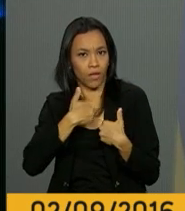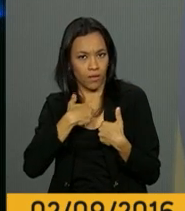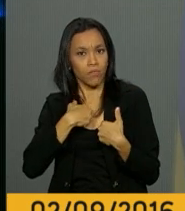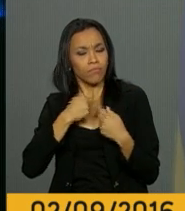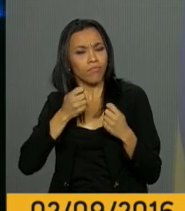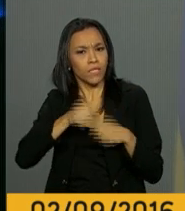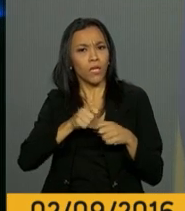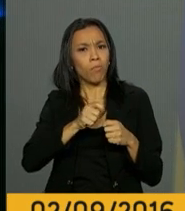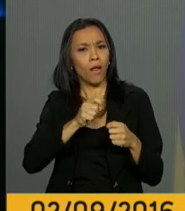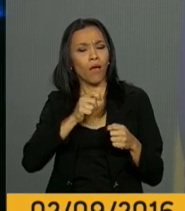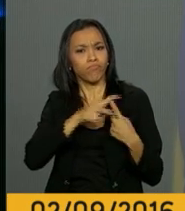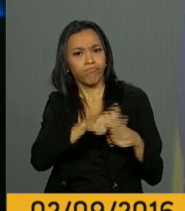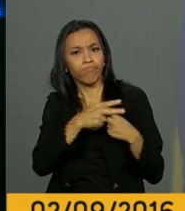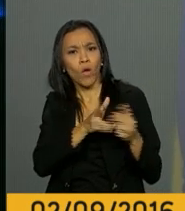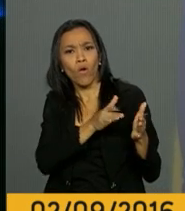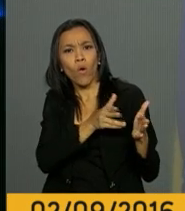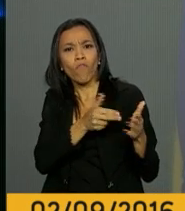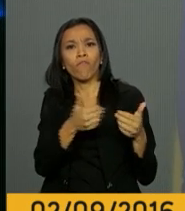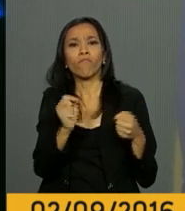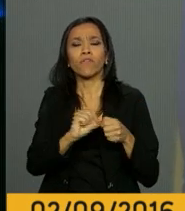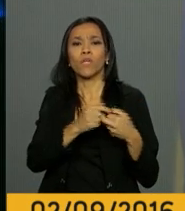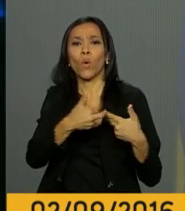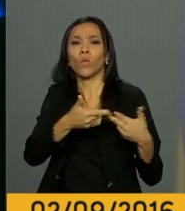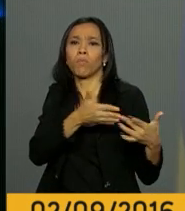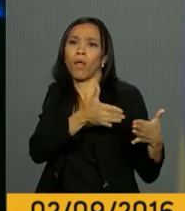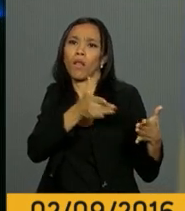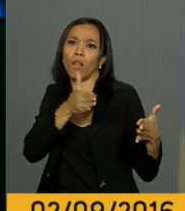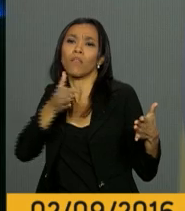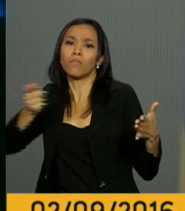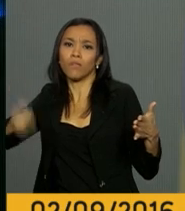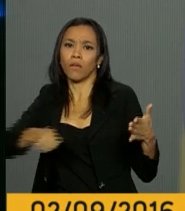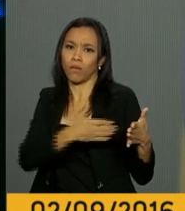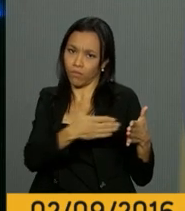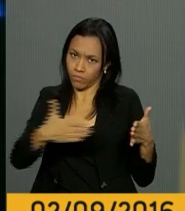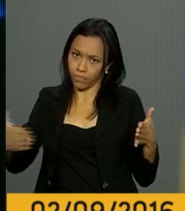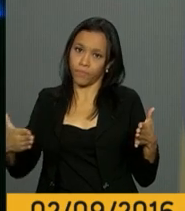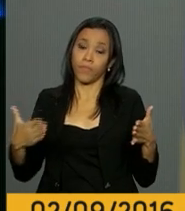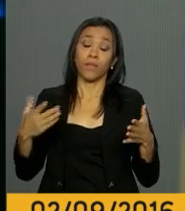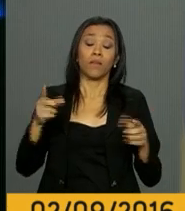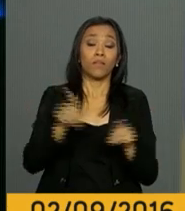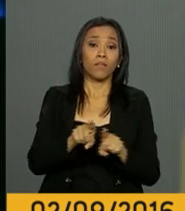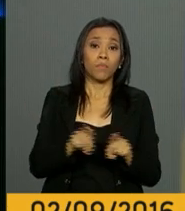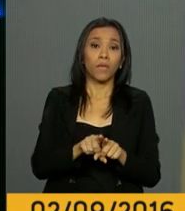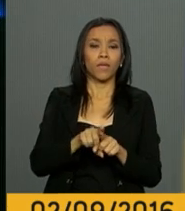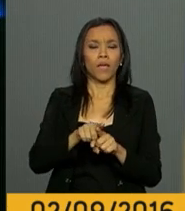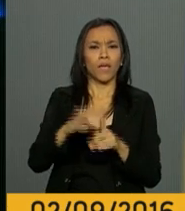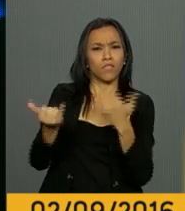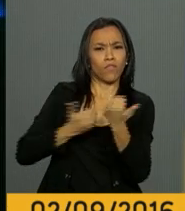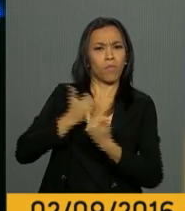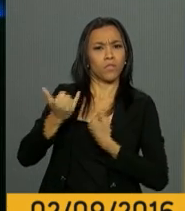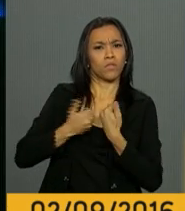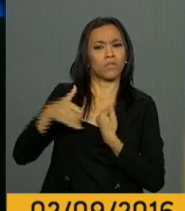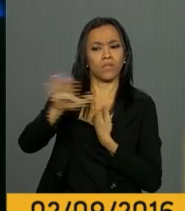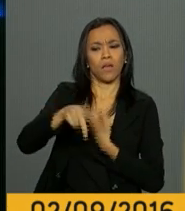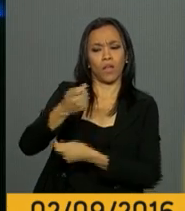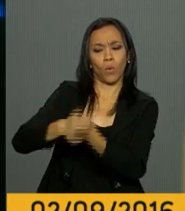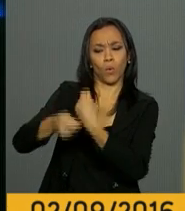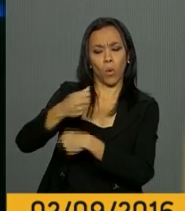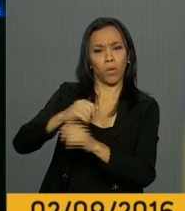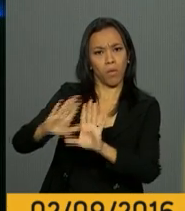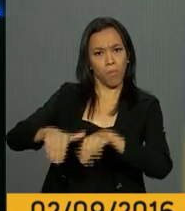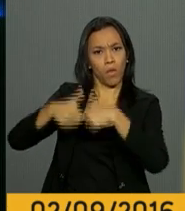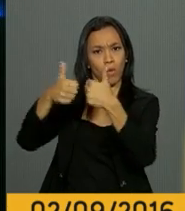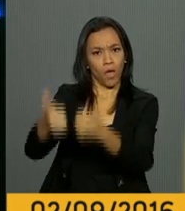avançar. As expectativas dos agentes econômicos melhoraram, a confiança